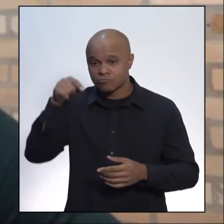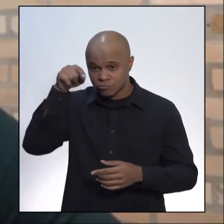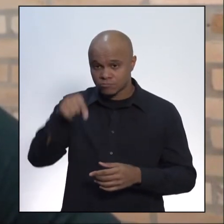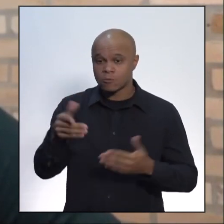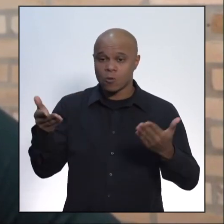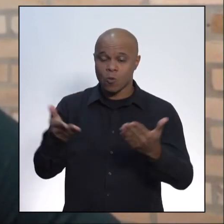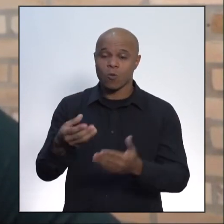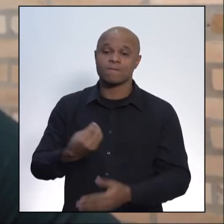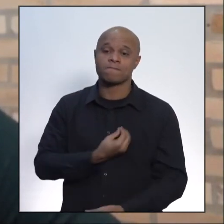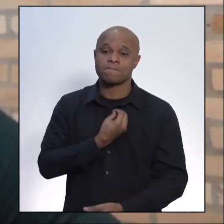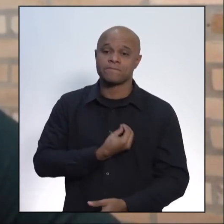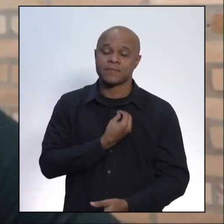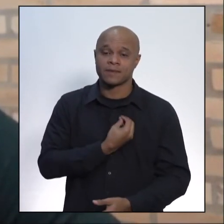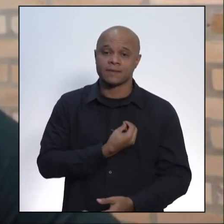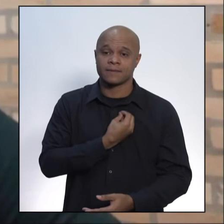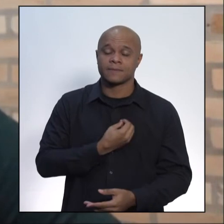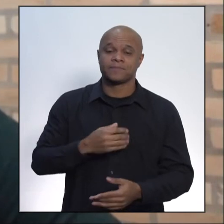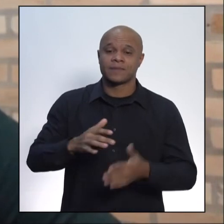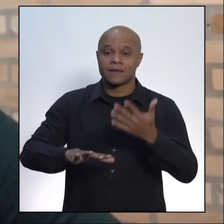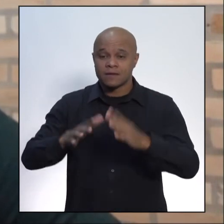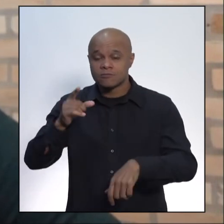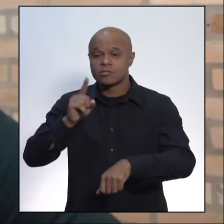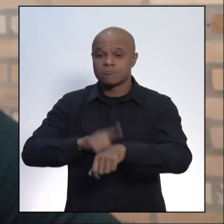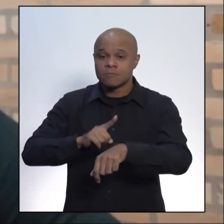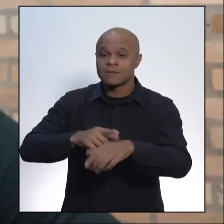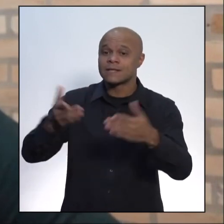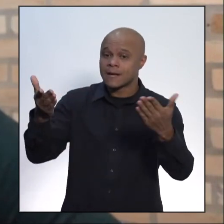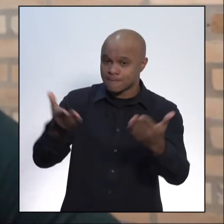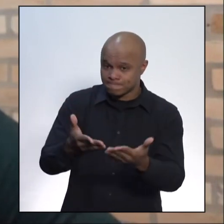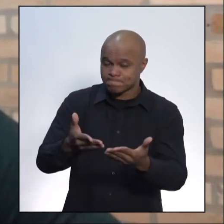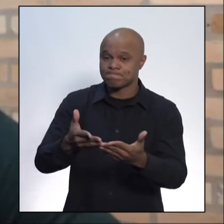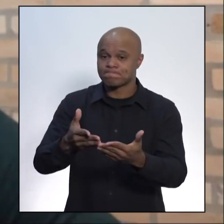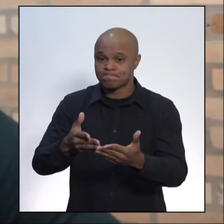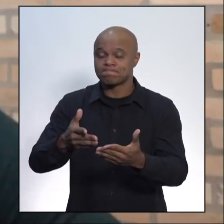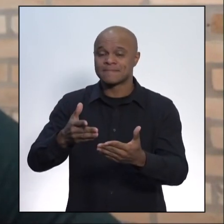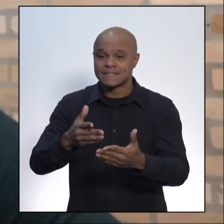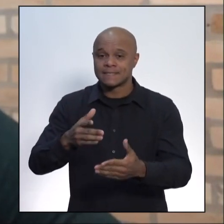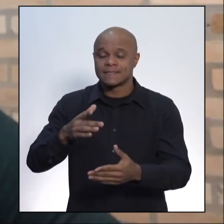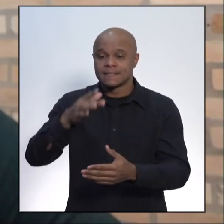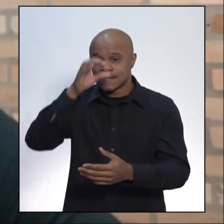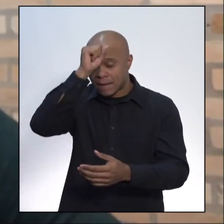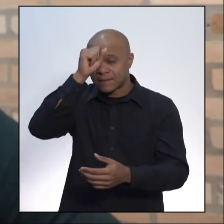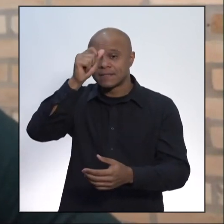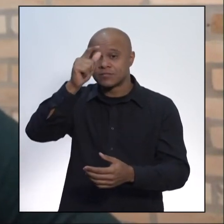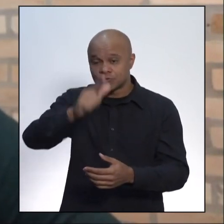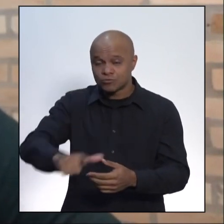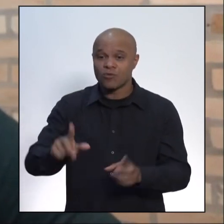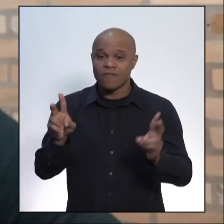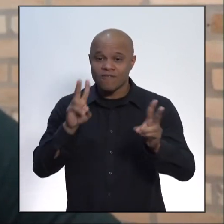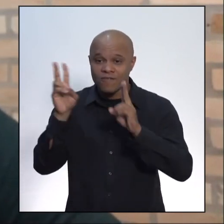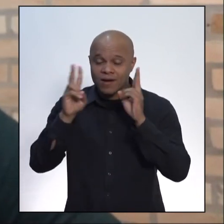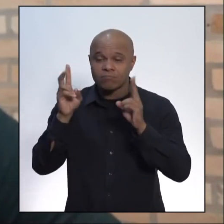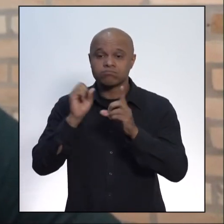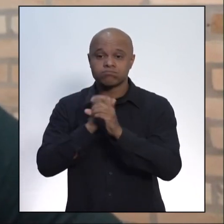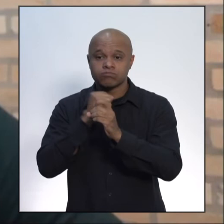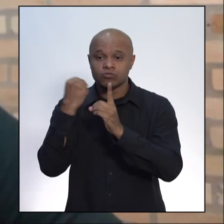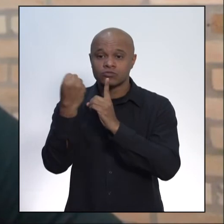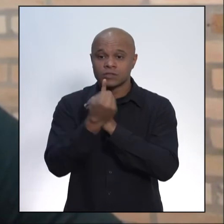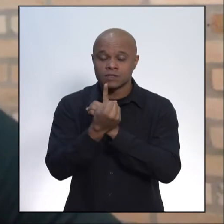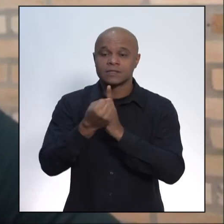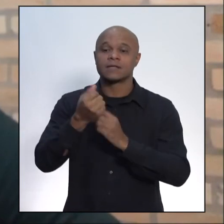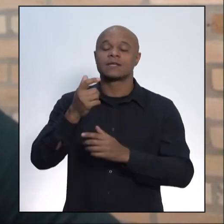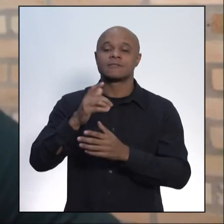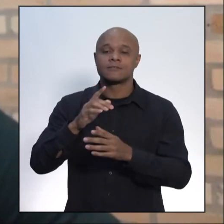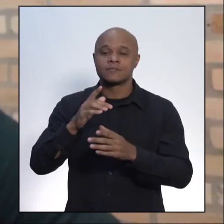vivendo, talvez seja um momento, de fato, muito impactante para a questão da revisão dos valores da nossa sociedade. Nunca a